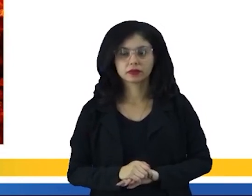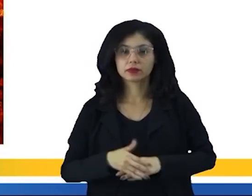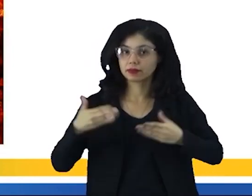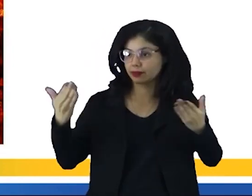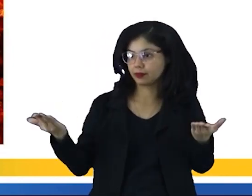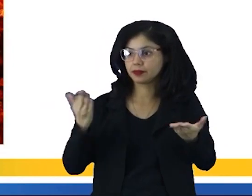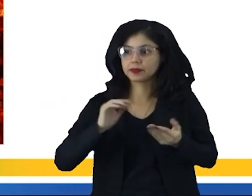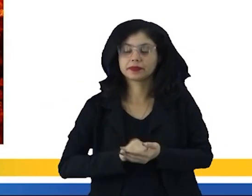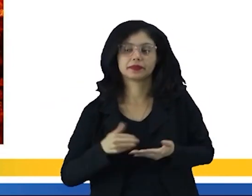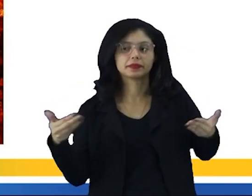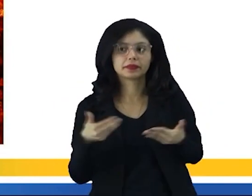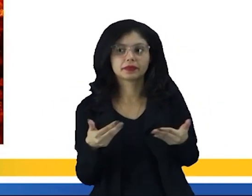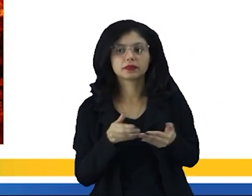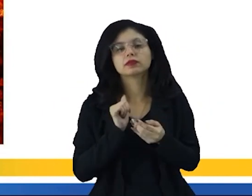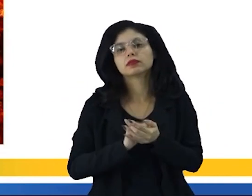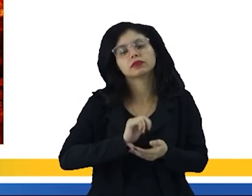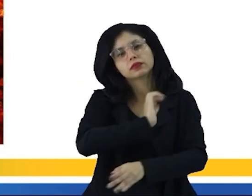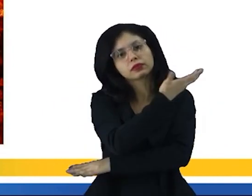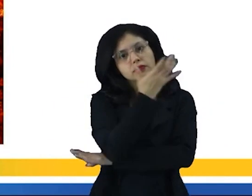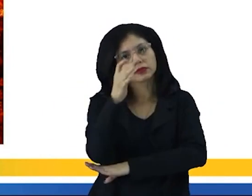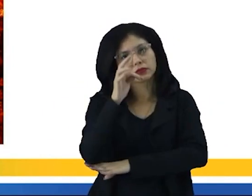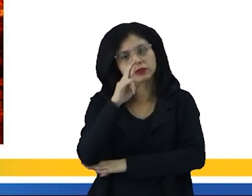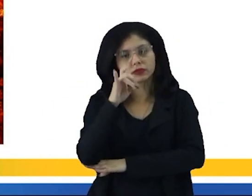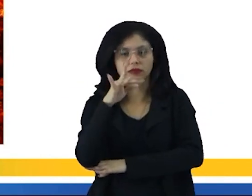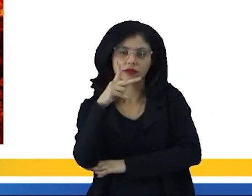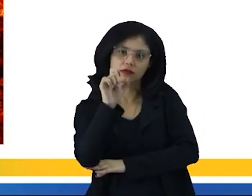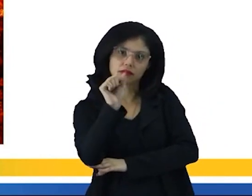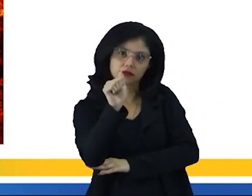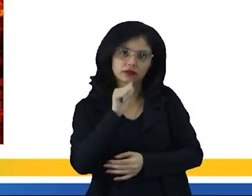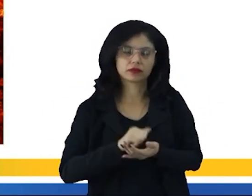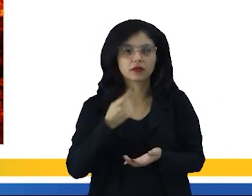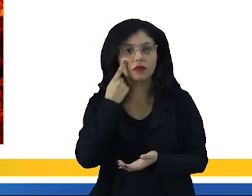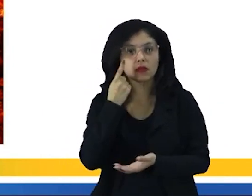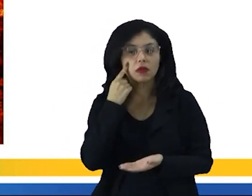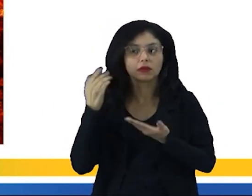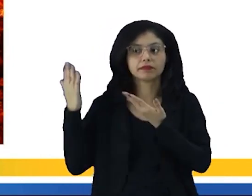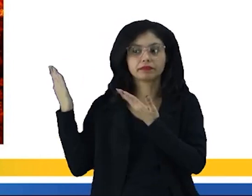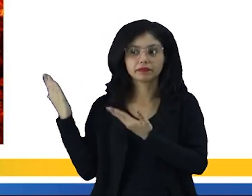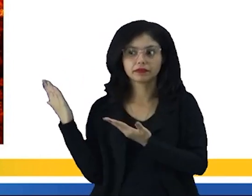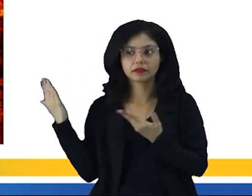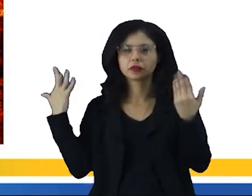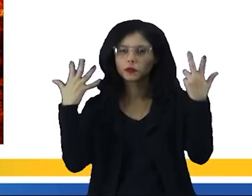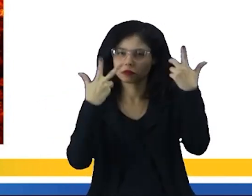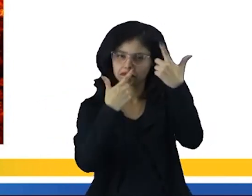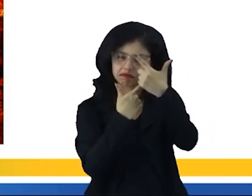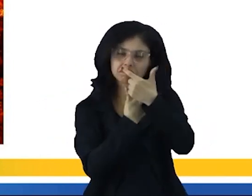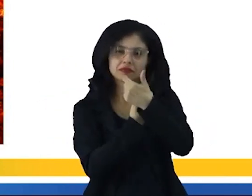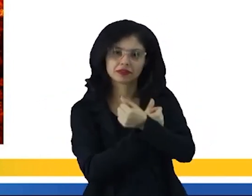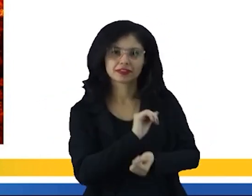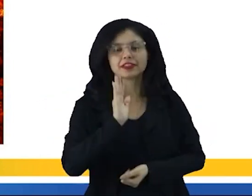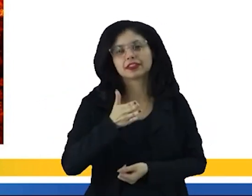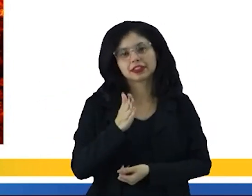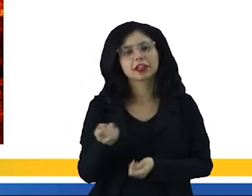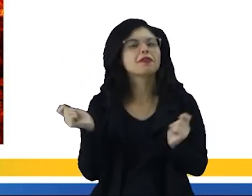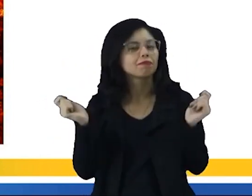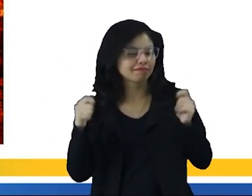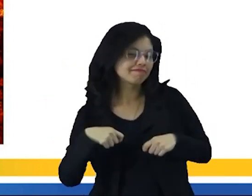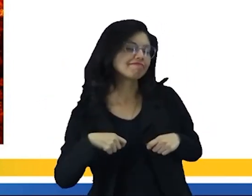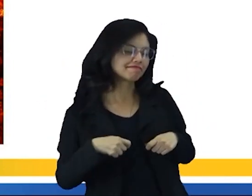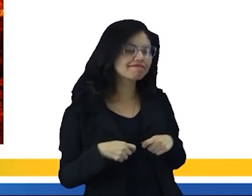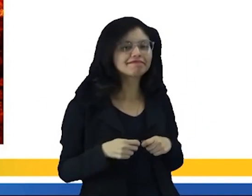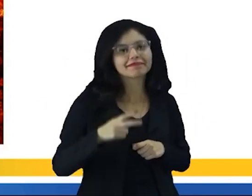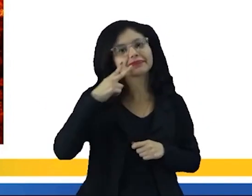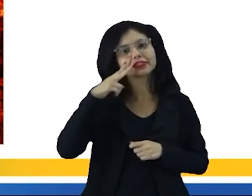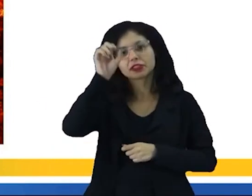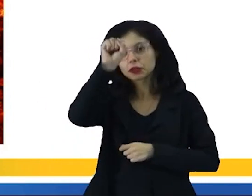E aí entramos na questão da floresta temperada. Olha como essa floresta é bonita. Eu já tive a oportunidade de vê-la